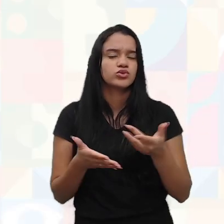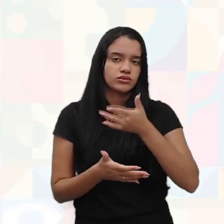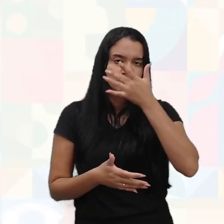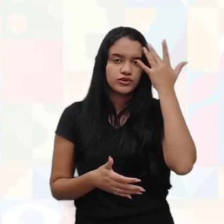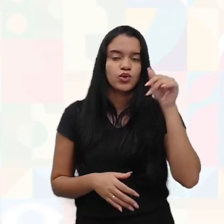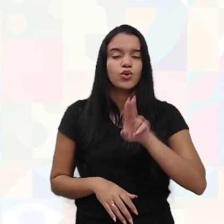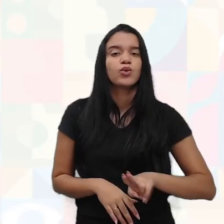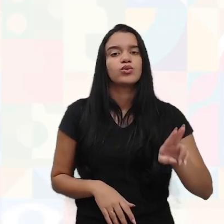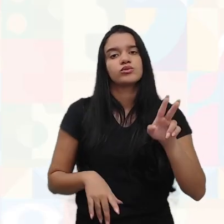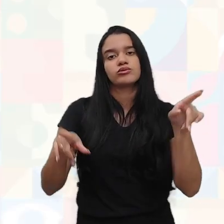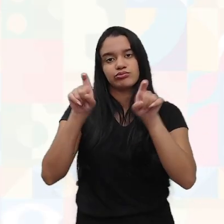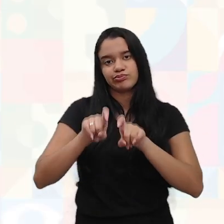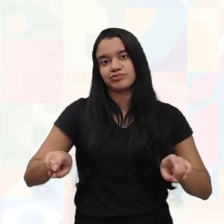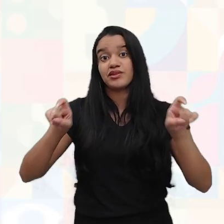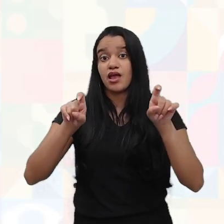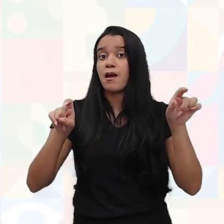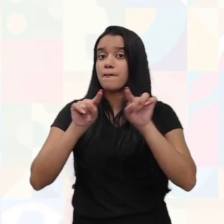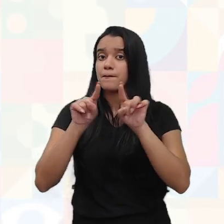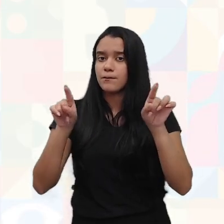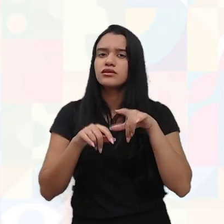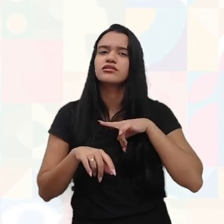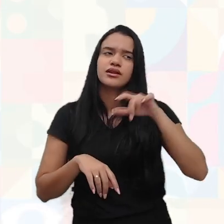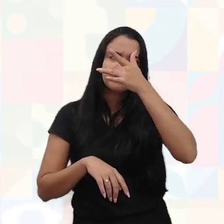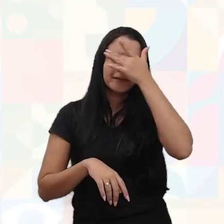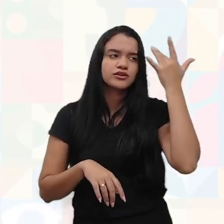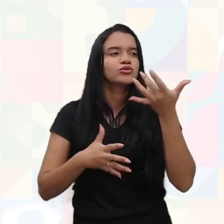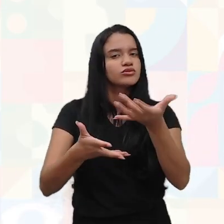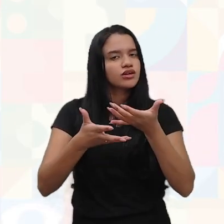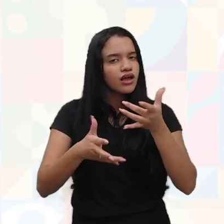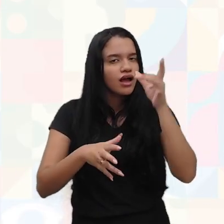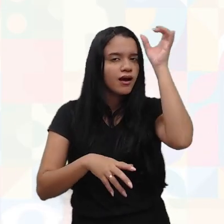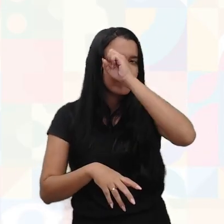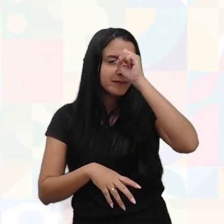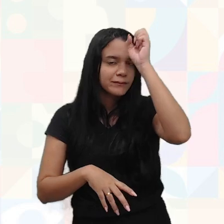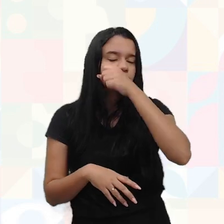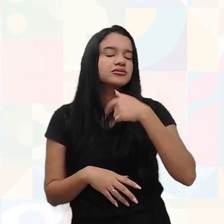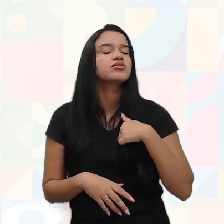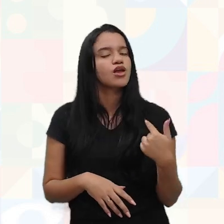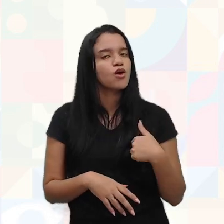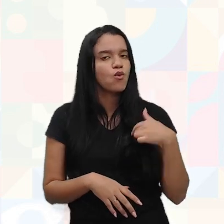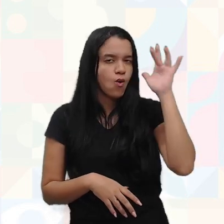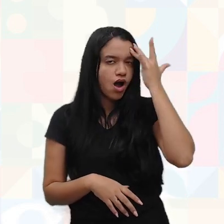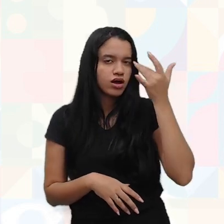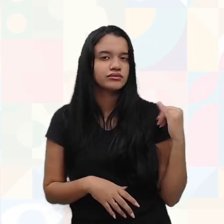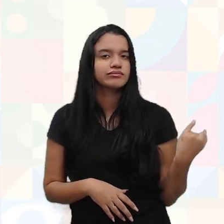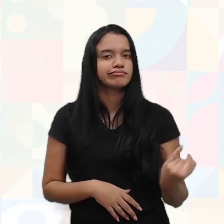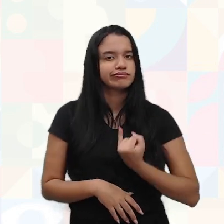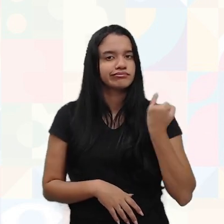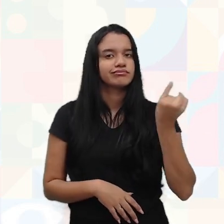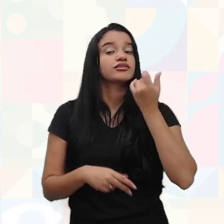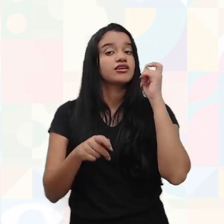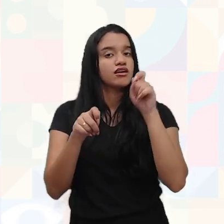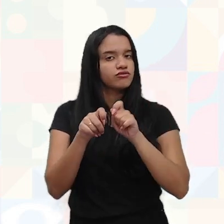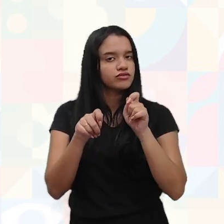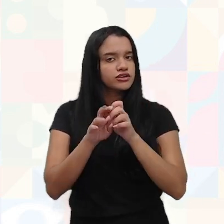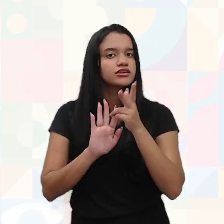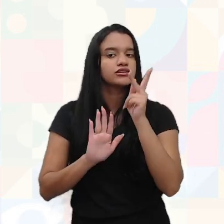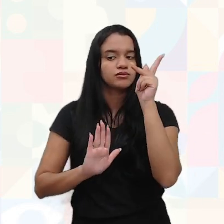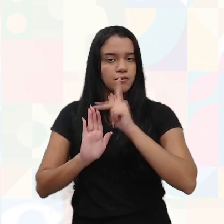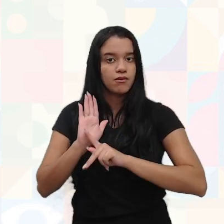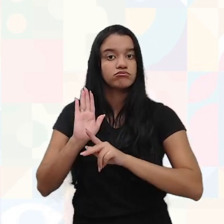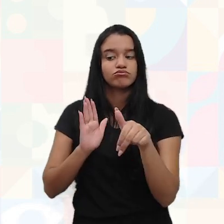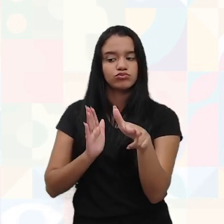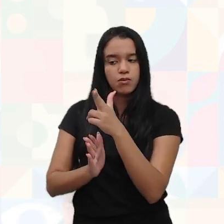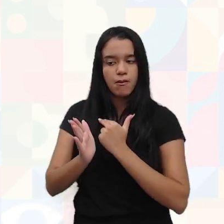no computador, mas há quem queira aprender isso, e eu acho muito relevante que se aprenda, né, a fazer esse tipo de representação à